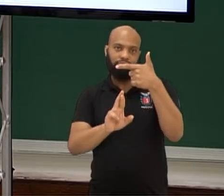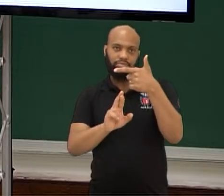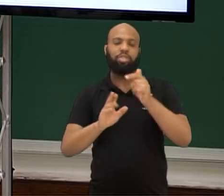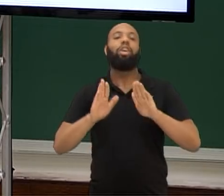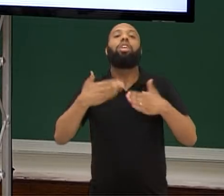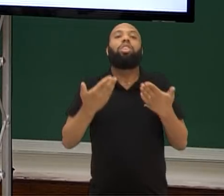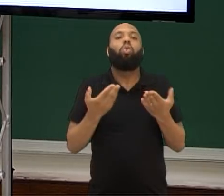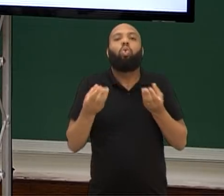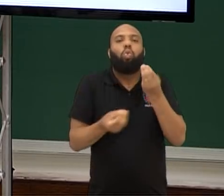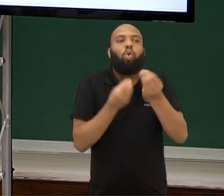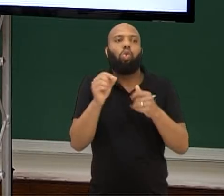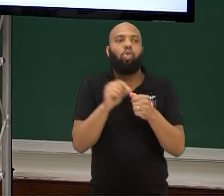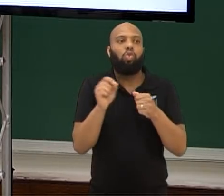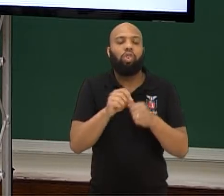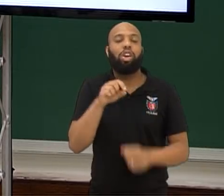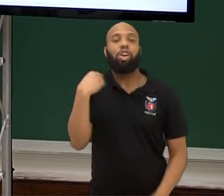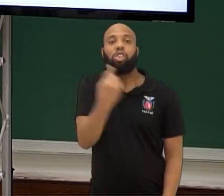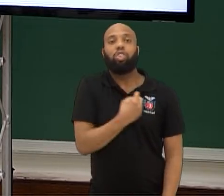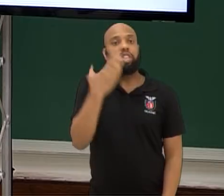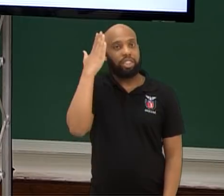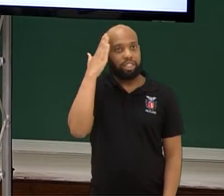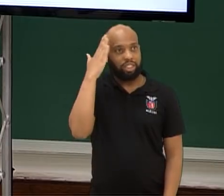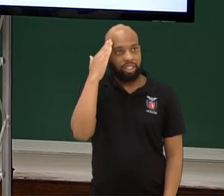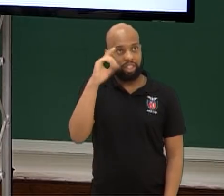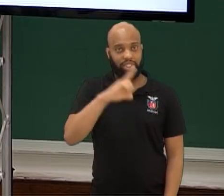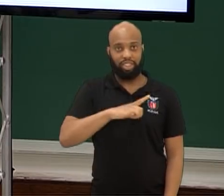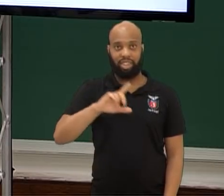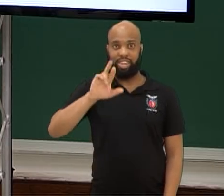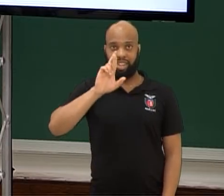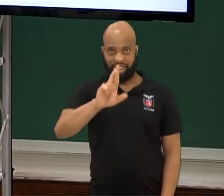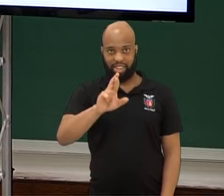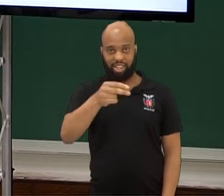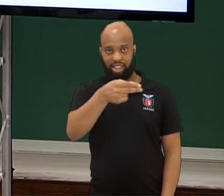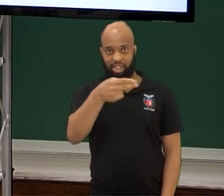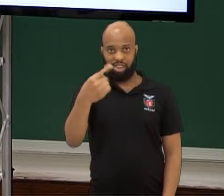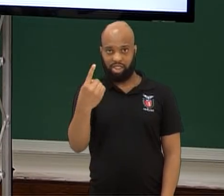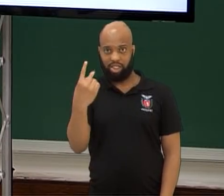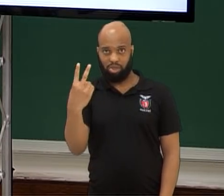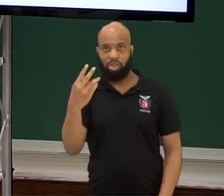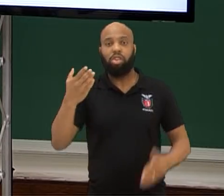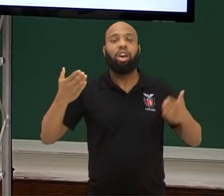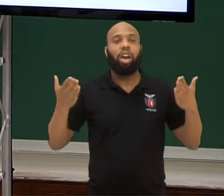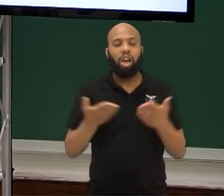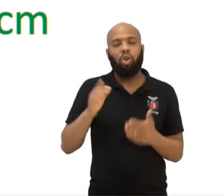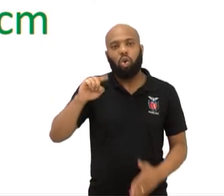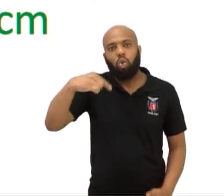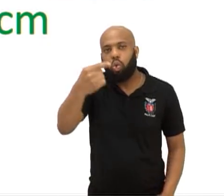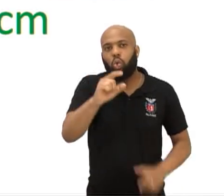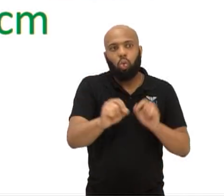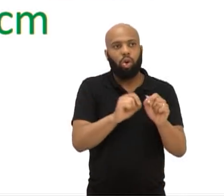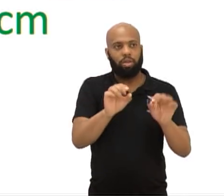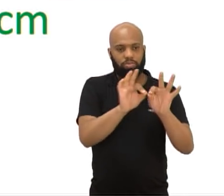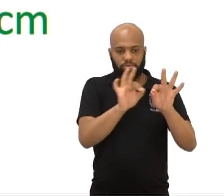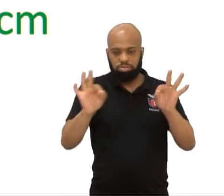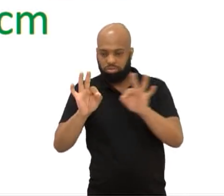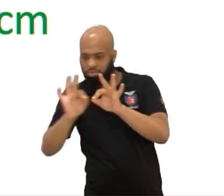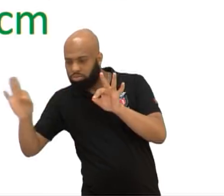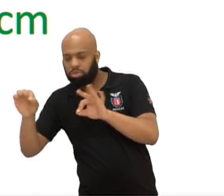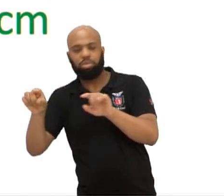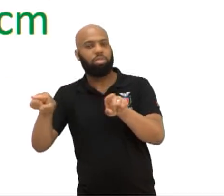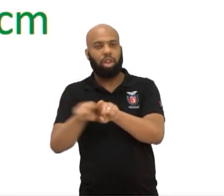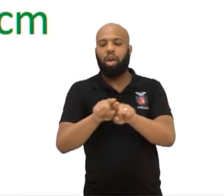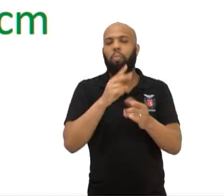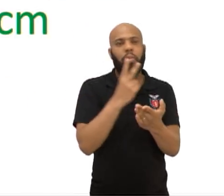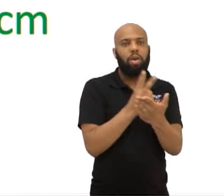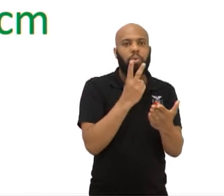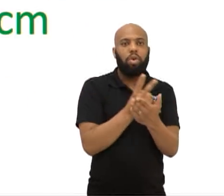nós podemos fazer? Se nós sabemos que o raio é 12, ao outro lado também é 12, porque